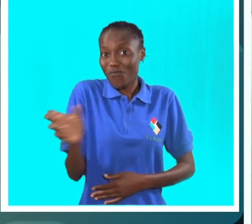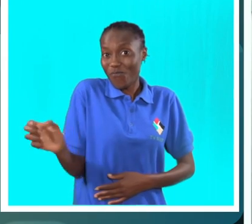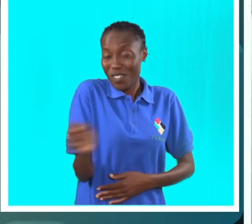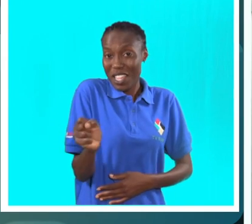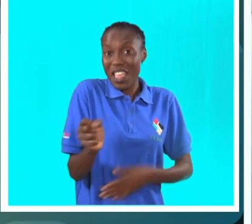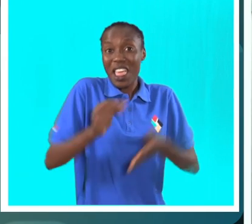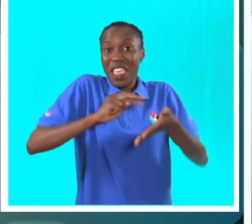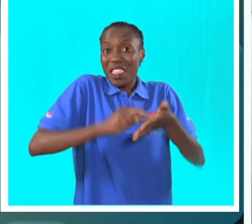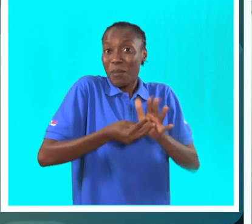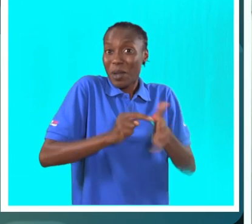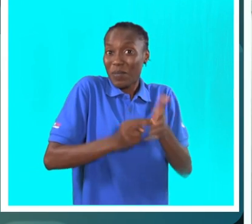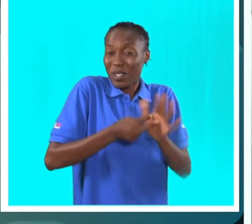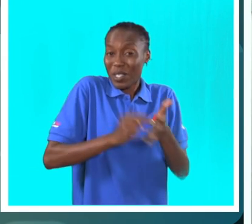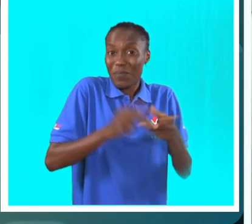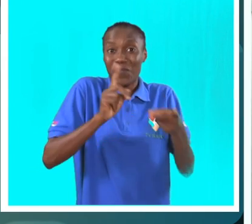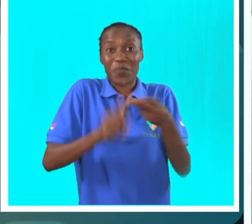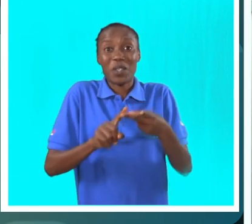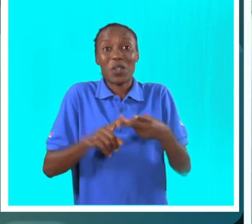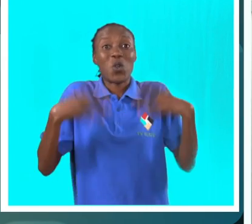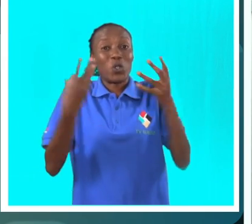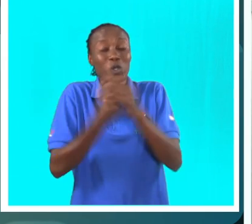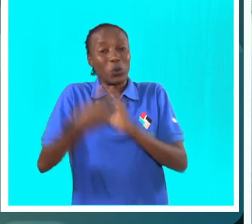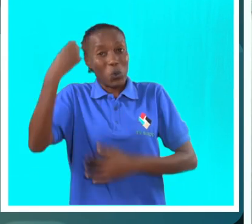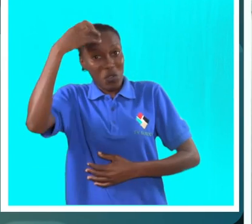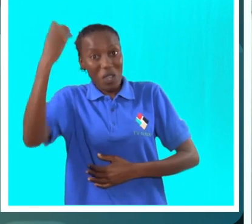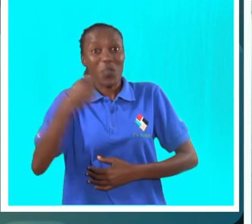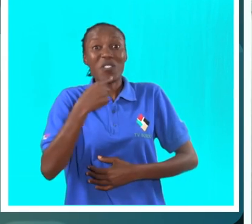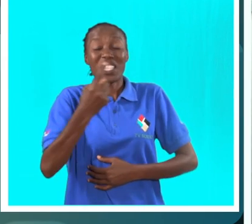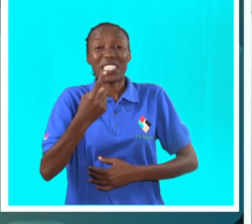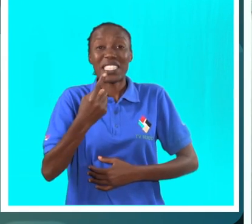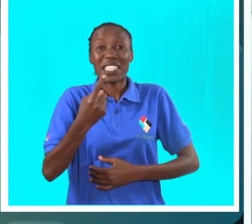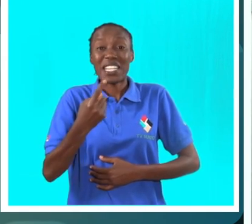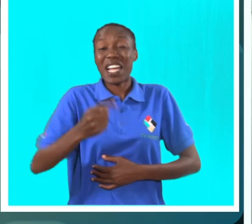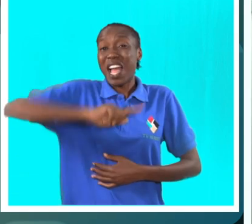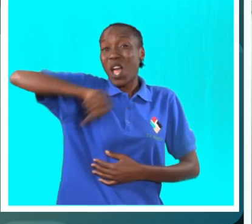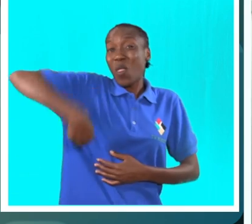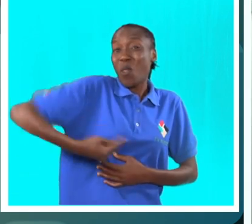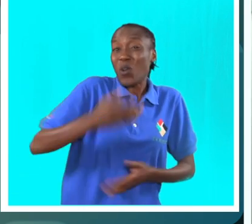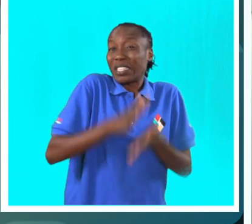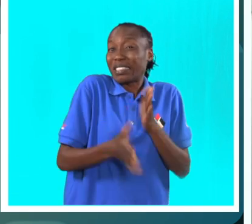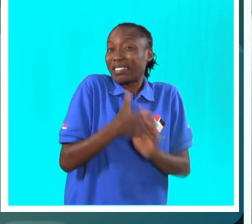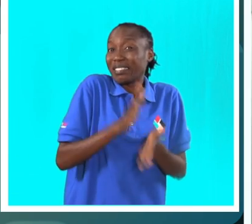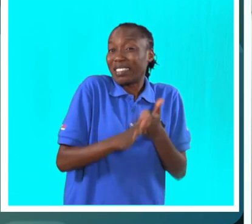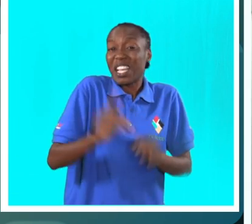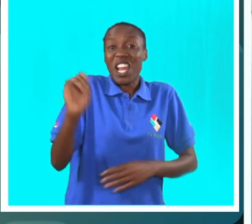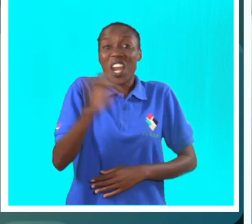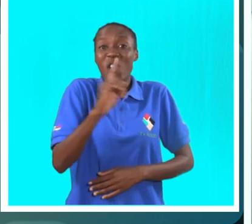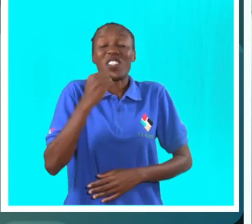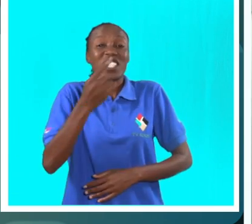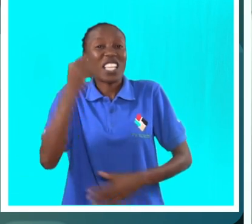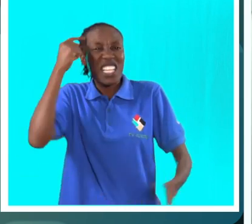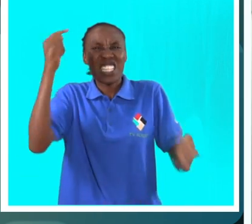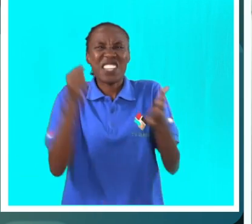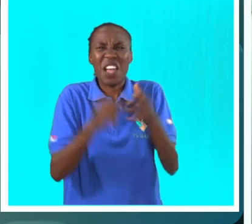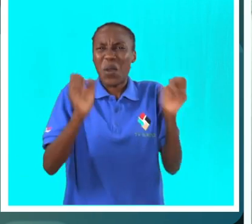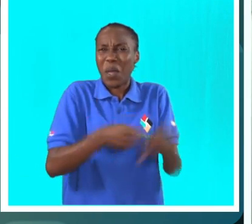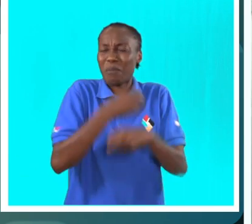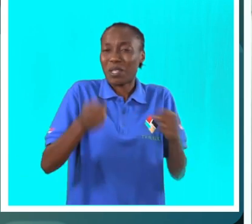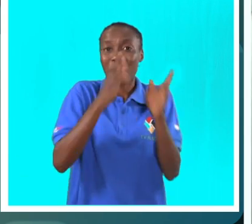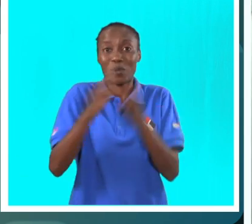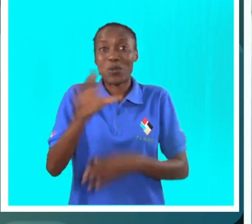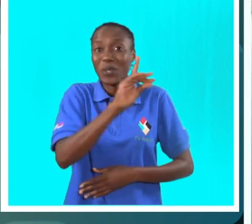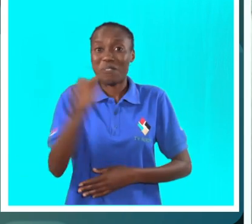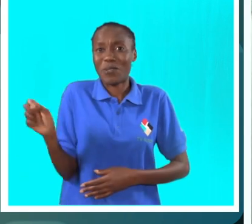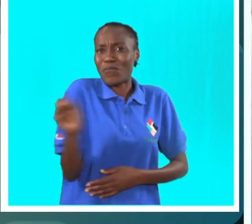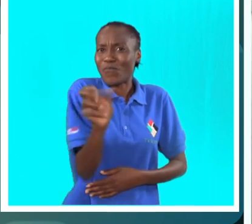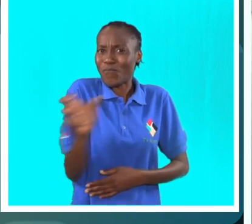começar a colocar as pessoas na planificação junto lá com o governo porque quando diz nada para não significa não pode fazer algo para as pessoas